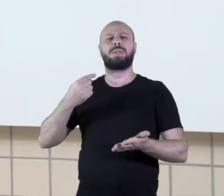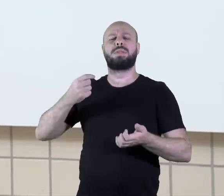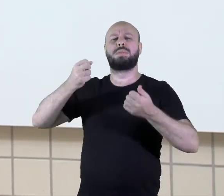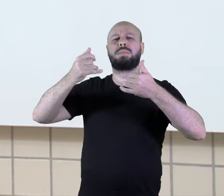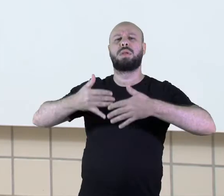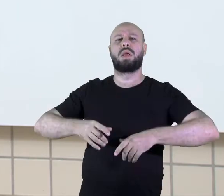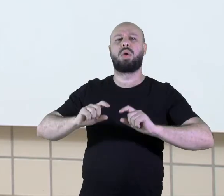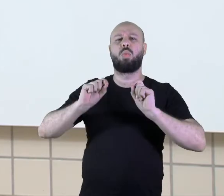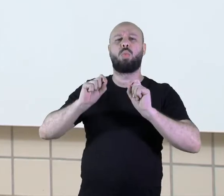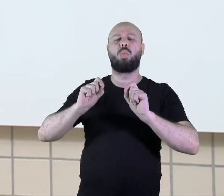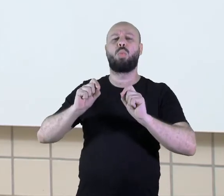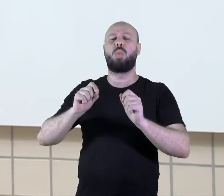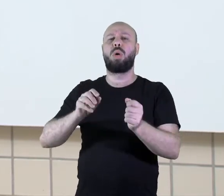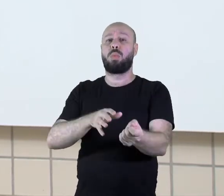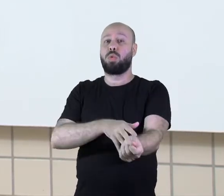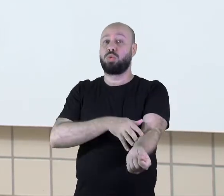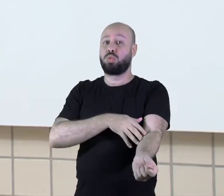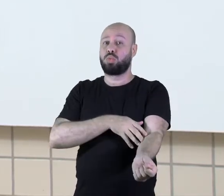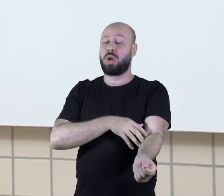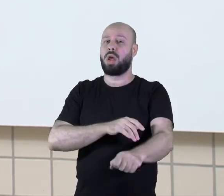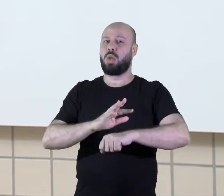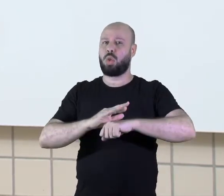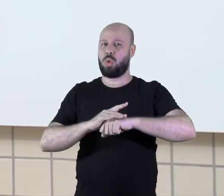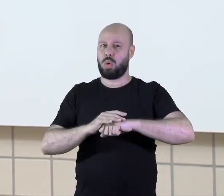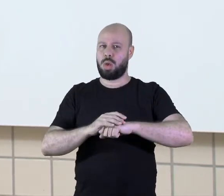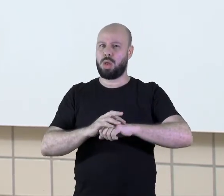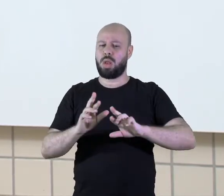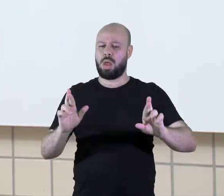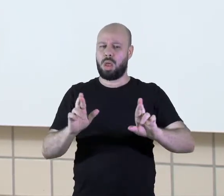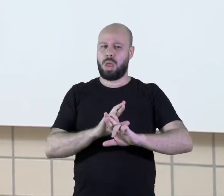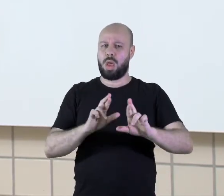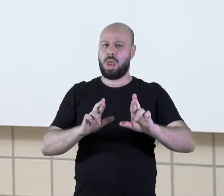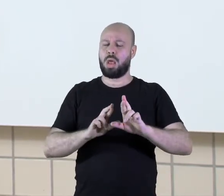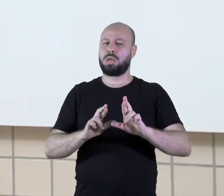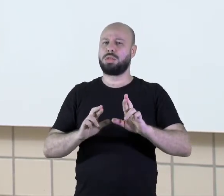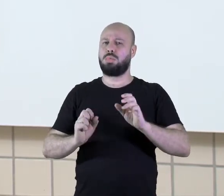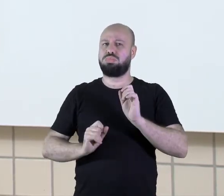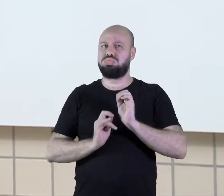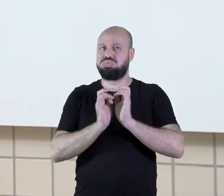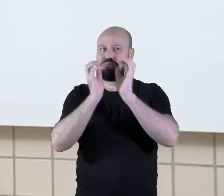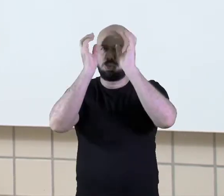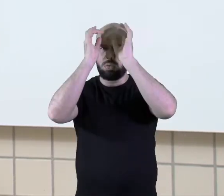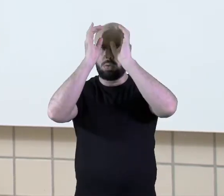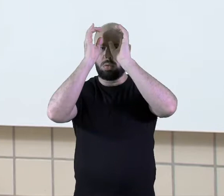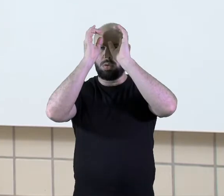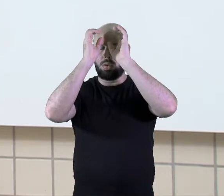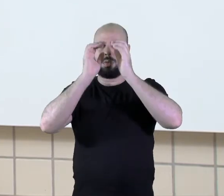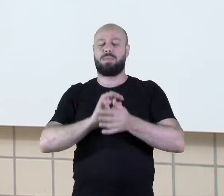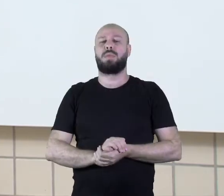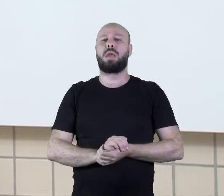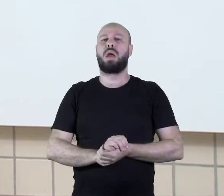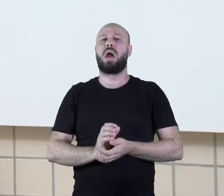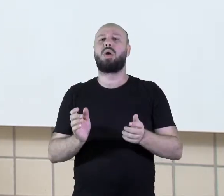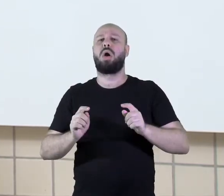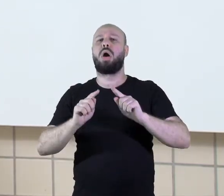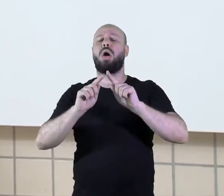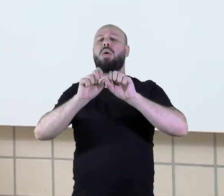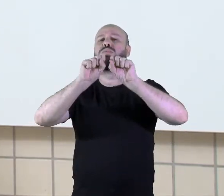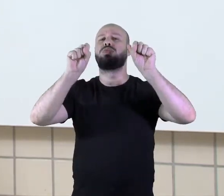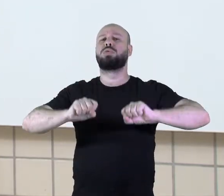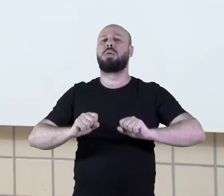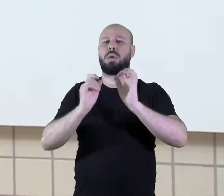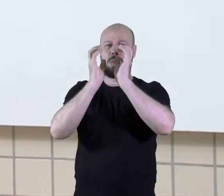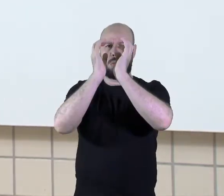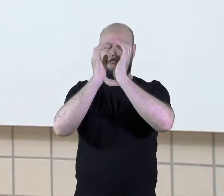do muscular e as doenças que estavam na relação também com o sistema nervoso, e hoje a gente vai falar mais com o sistema nervoso,